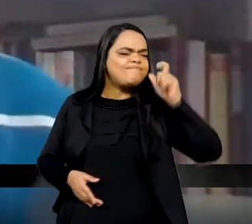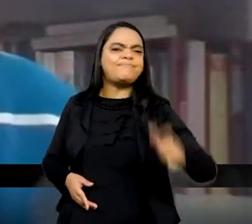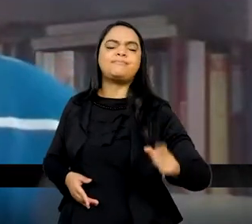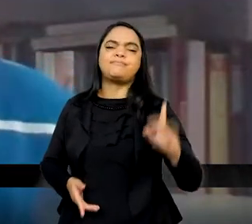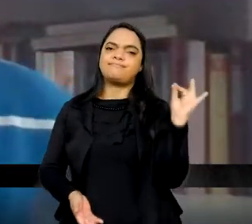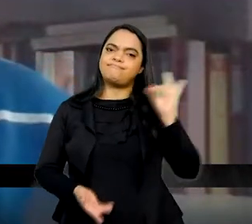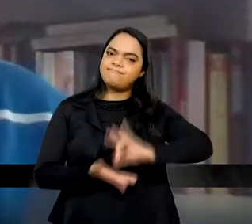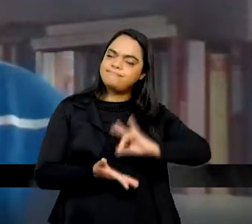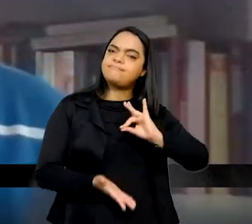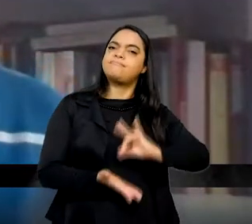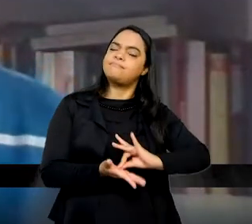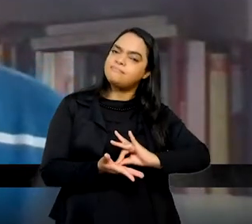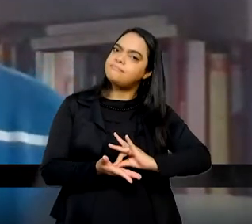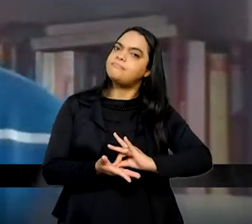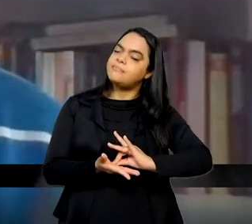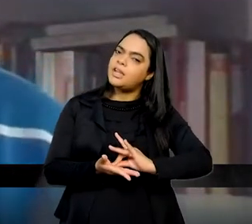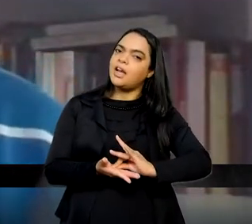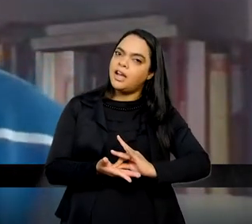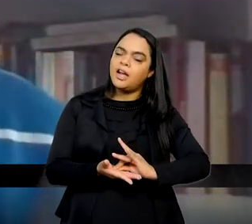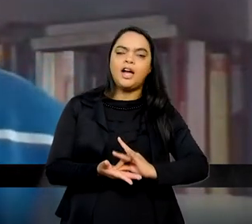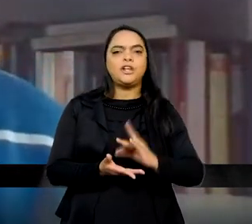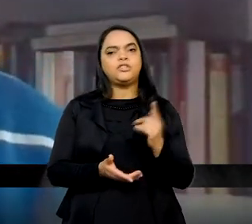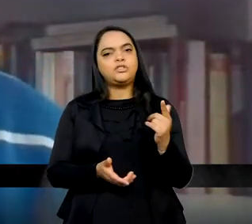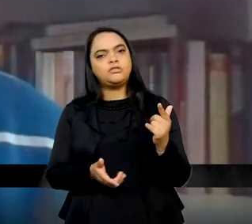interessante. Essa dinâmica que